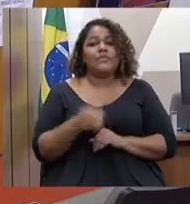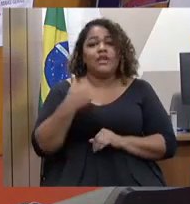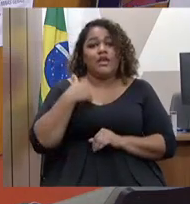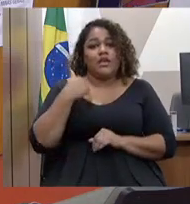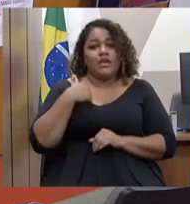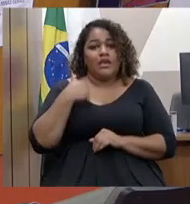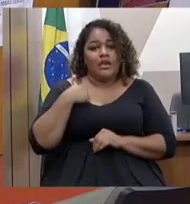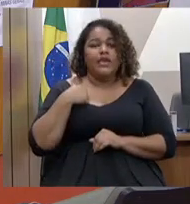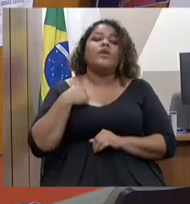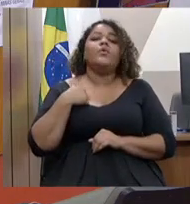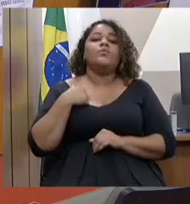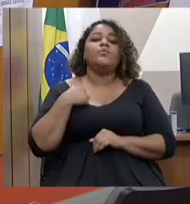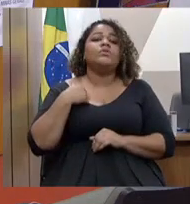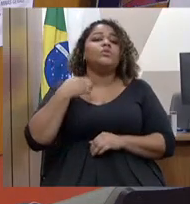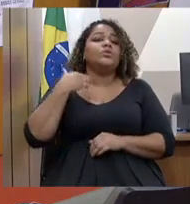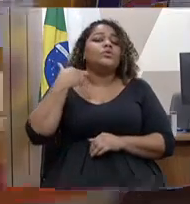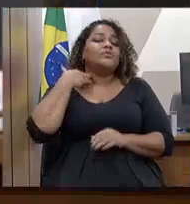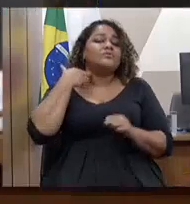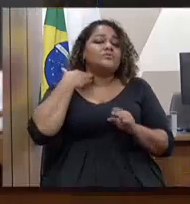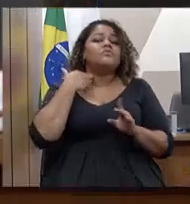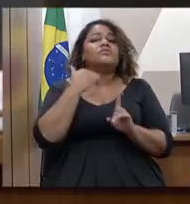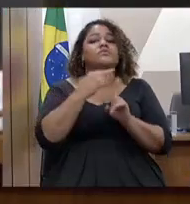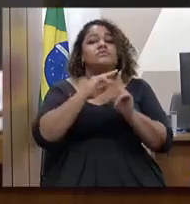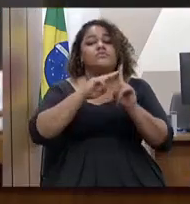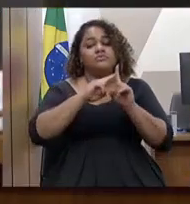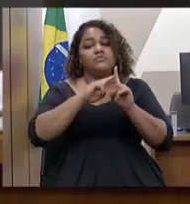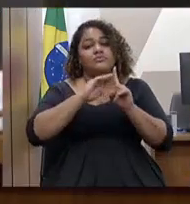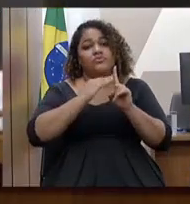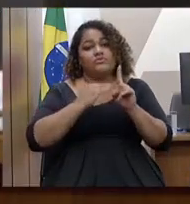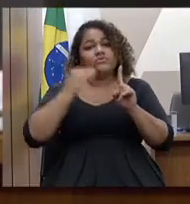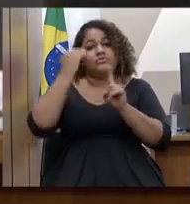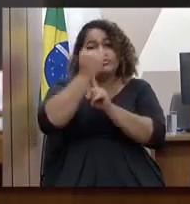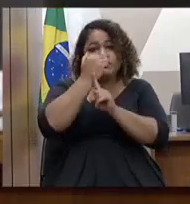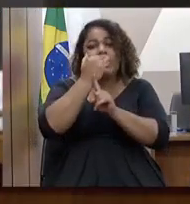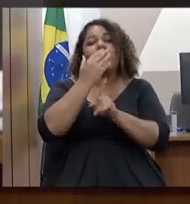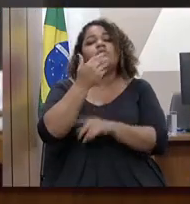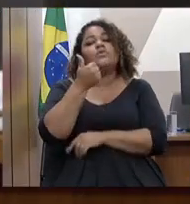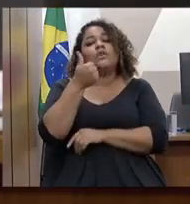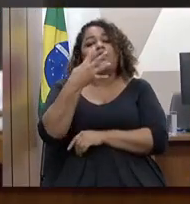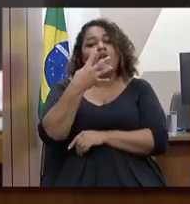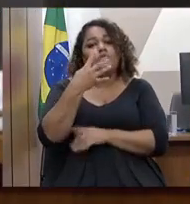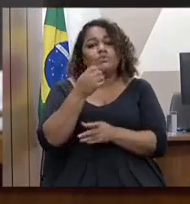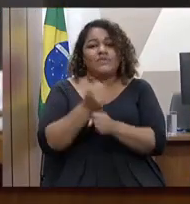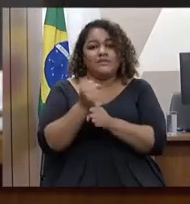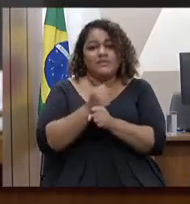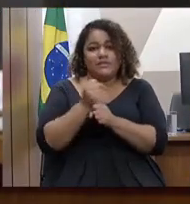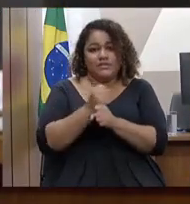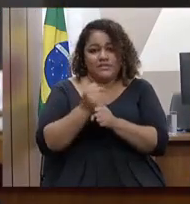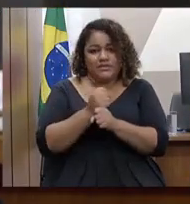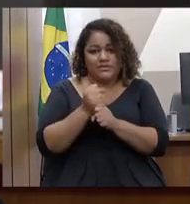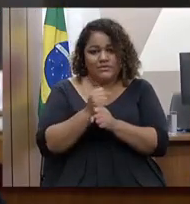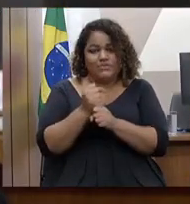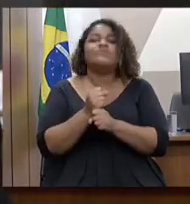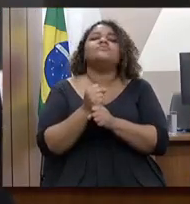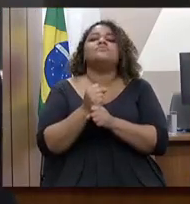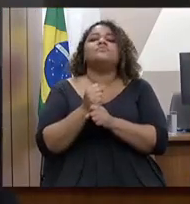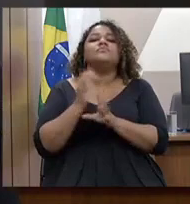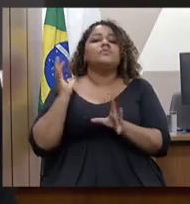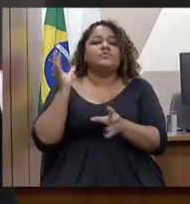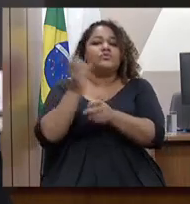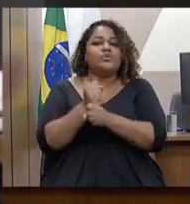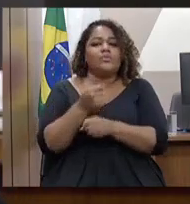anos eu me atuação eu entrei como advogado entrei pelo quinto atuei durante 24 anos